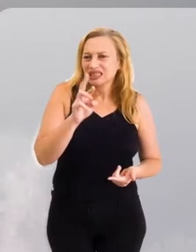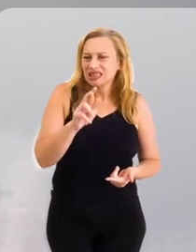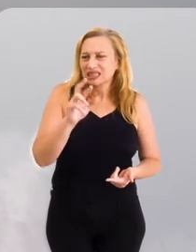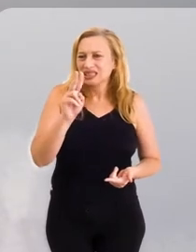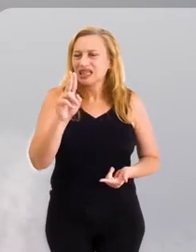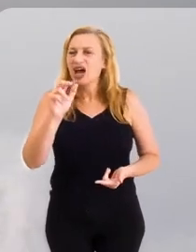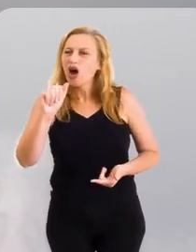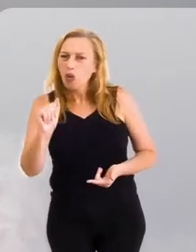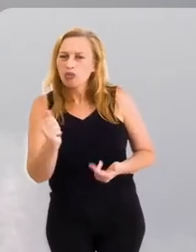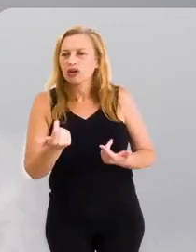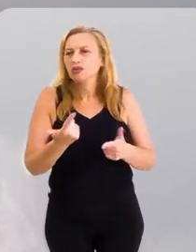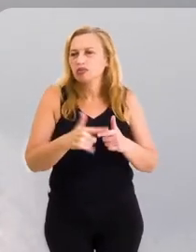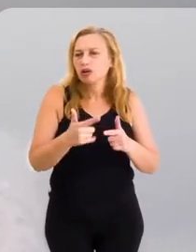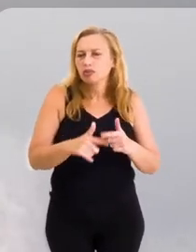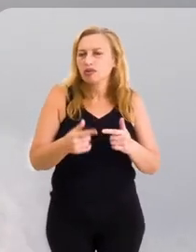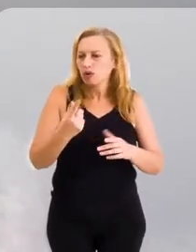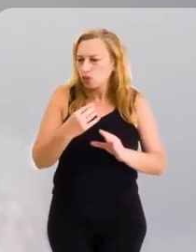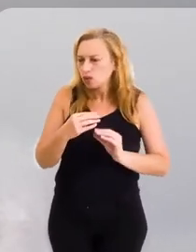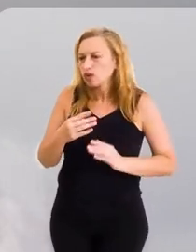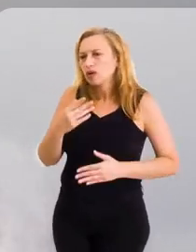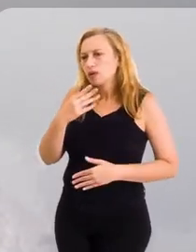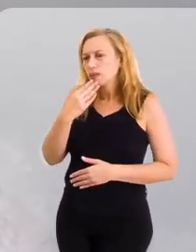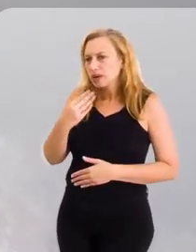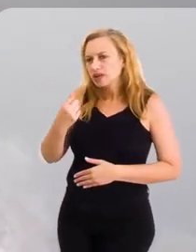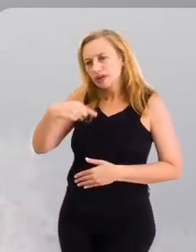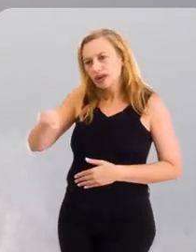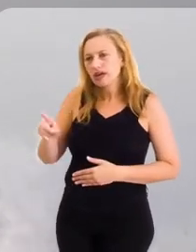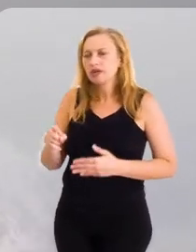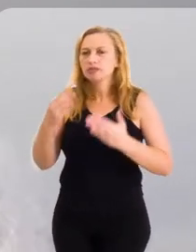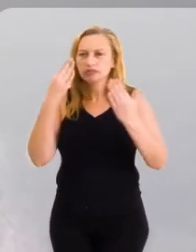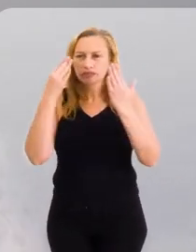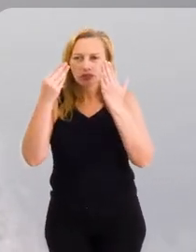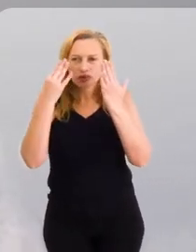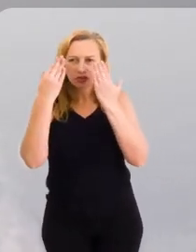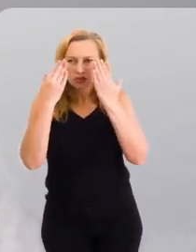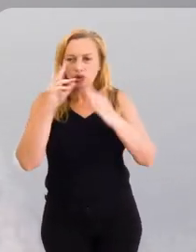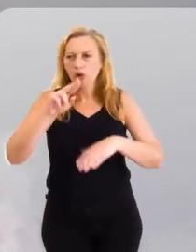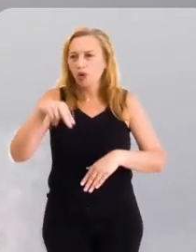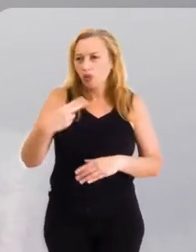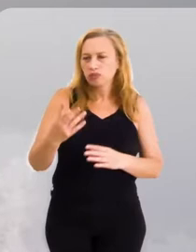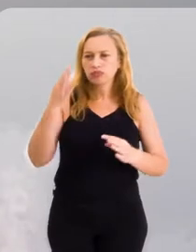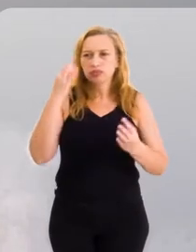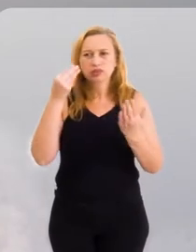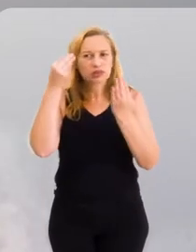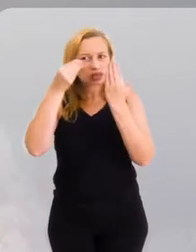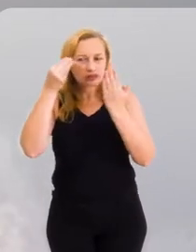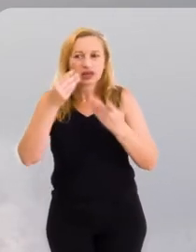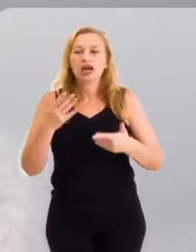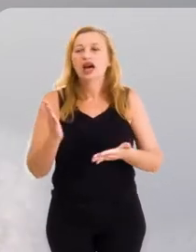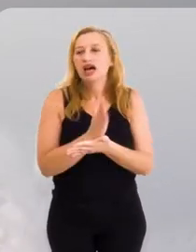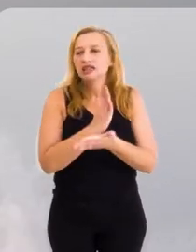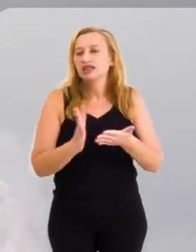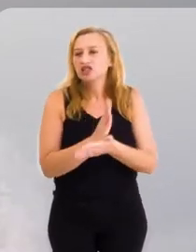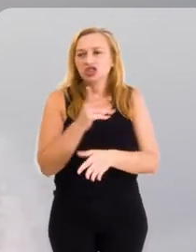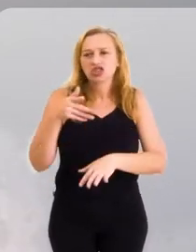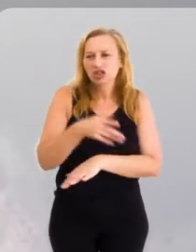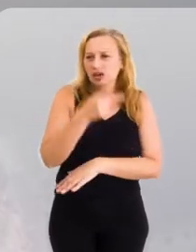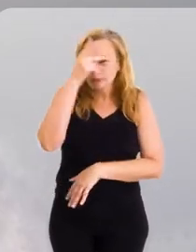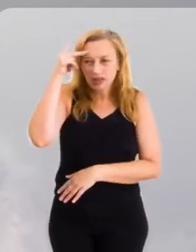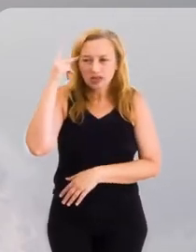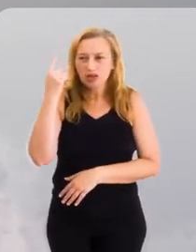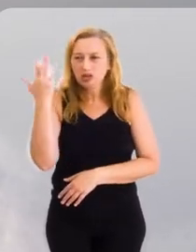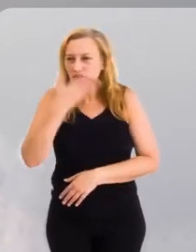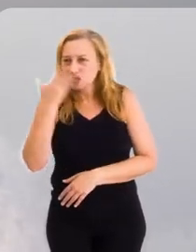eu sinto problema e caminho essa pessoa: terapeuta mas também me chegam muitas vezes as pessoas que estão